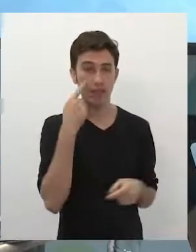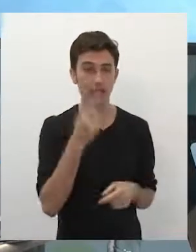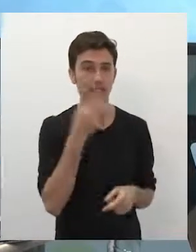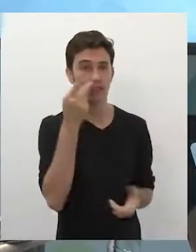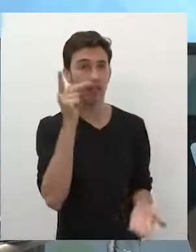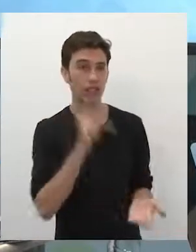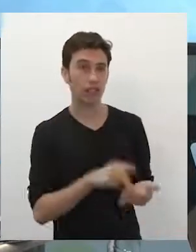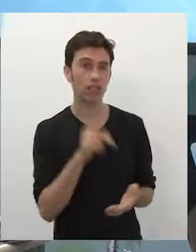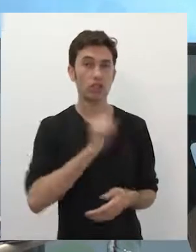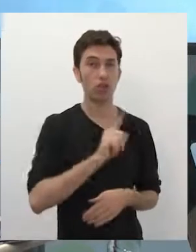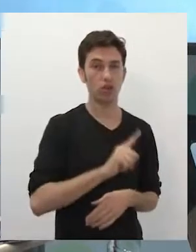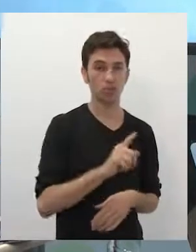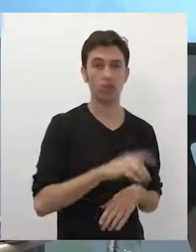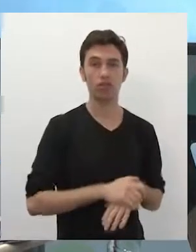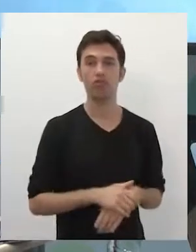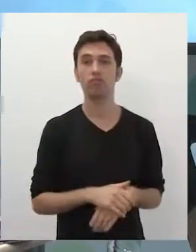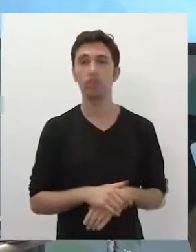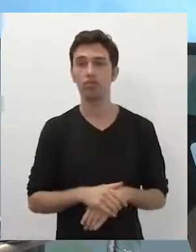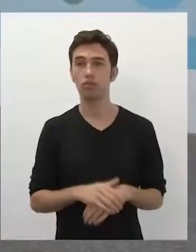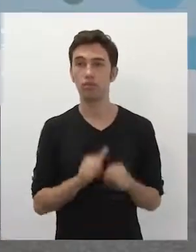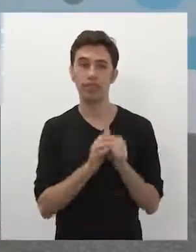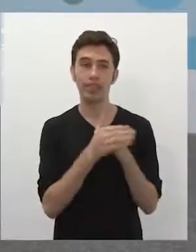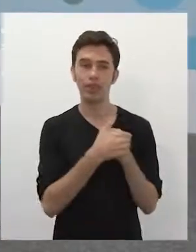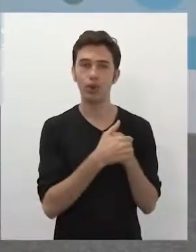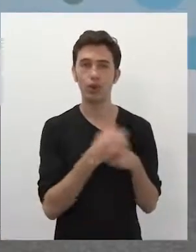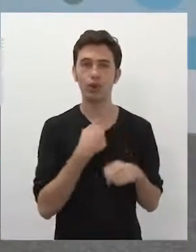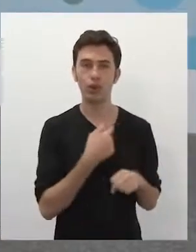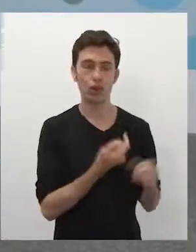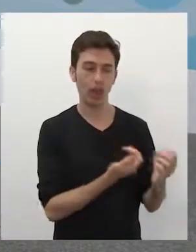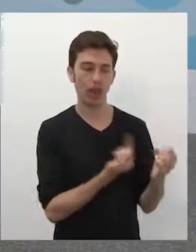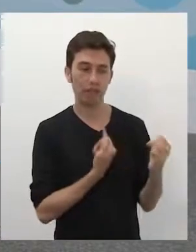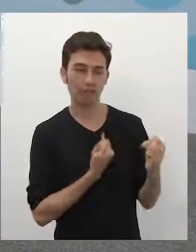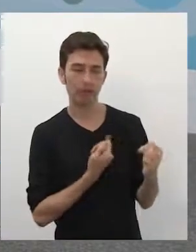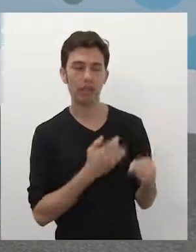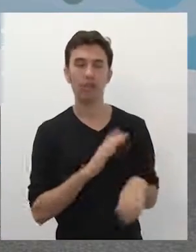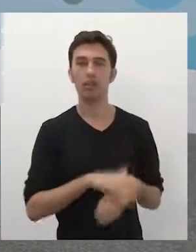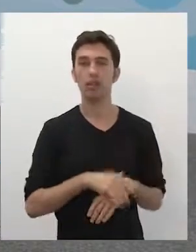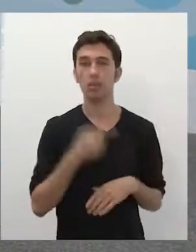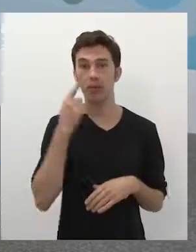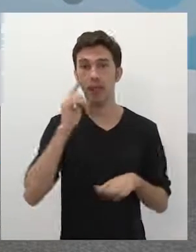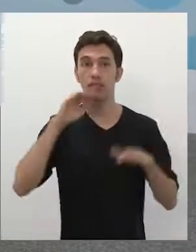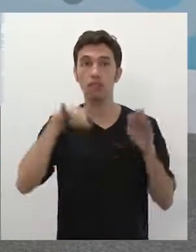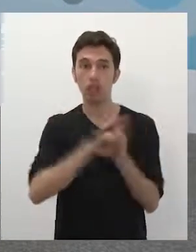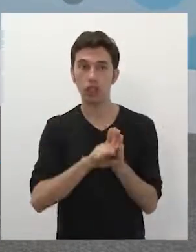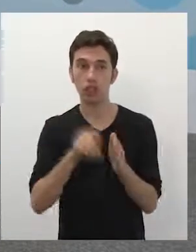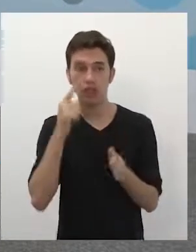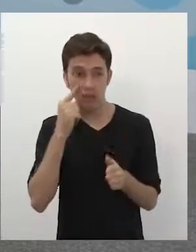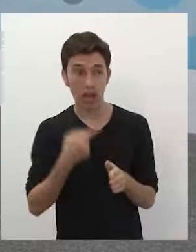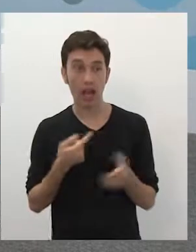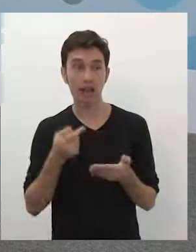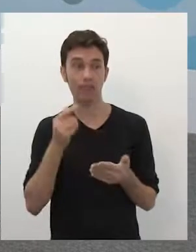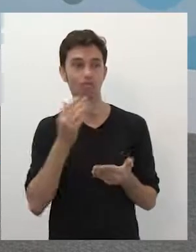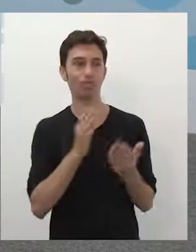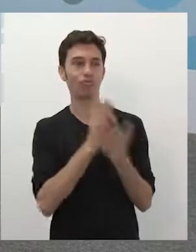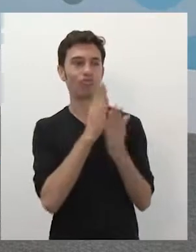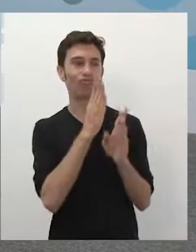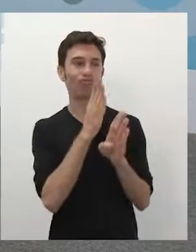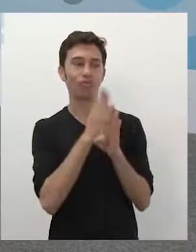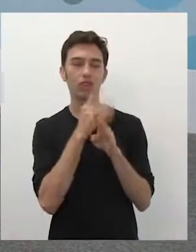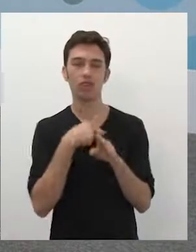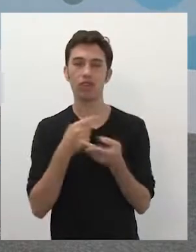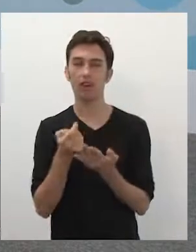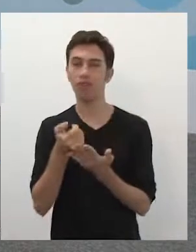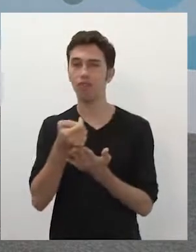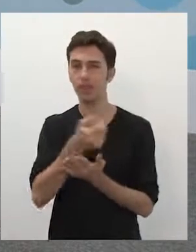é verdadeiro ou não. Para não chegar no título da aula, né? É fake. Isso, Chega a ser isso. fake e dói. Isso mesmo,